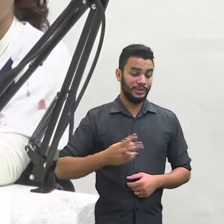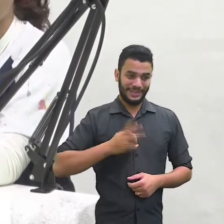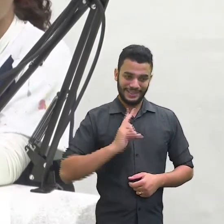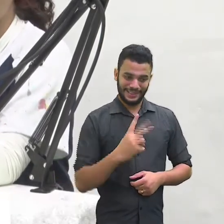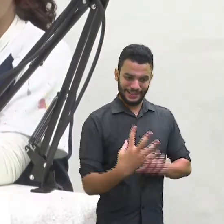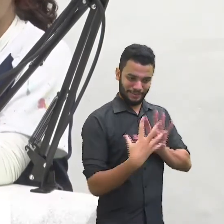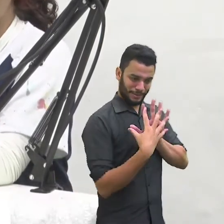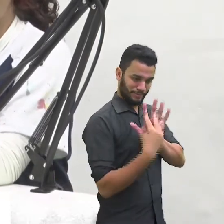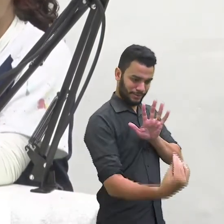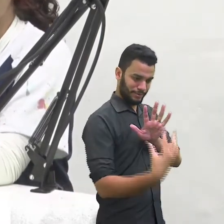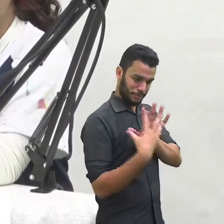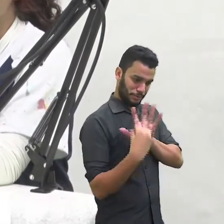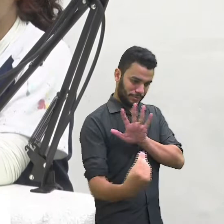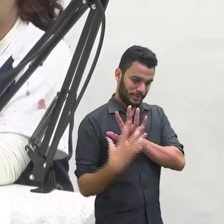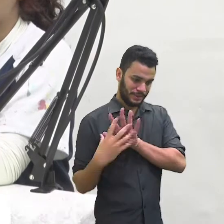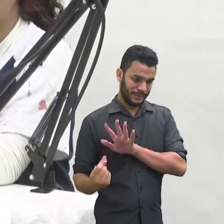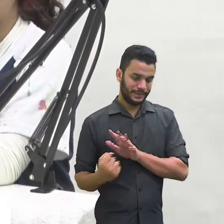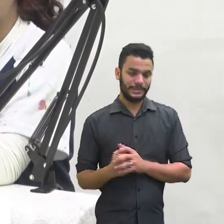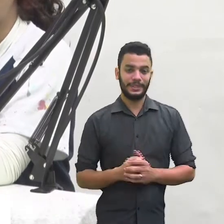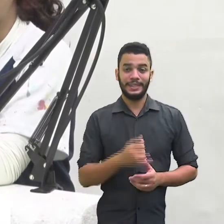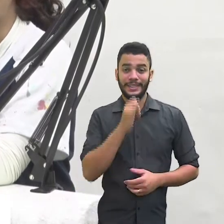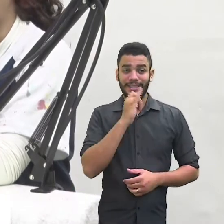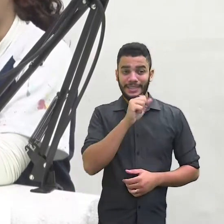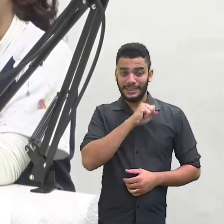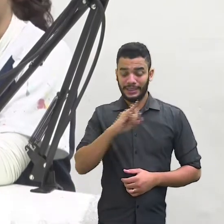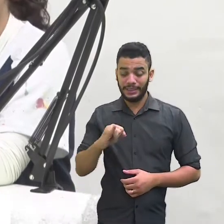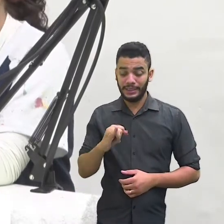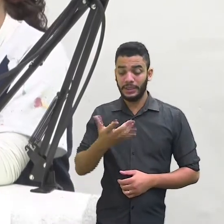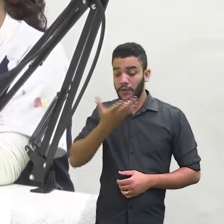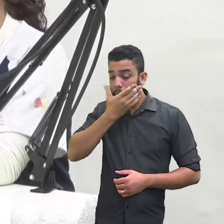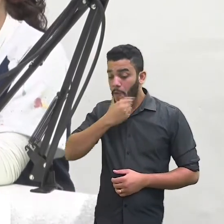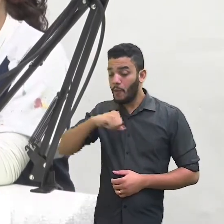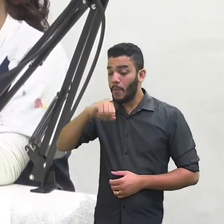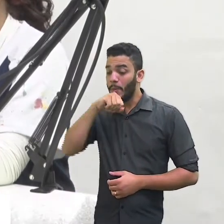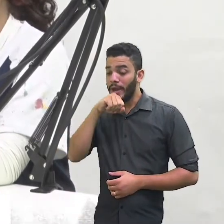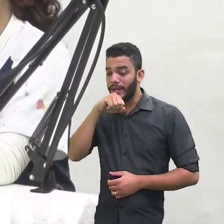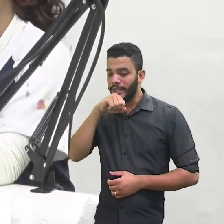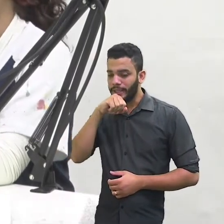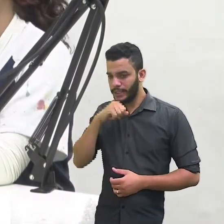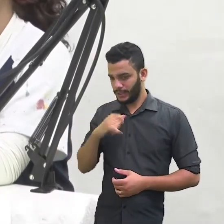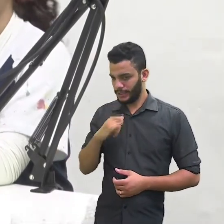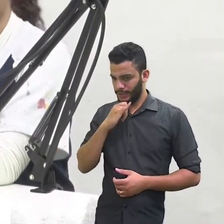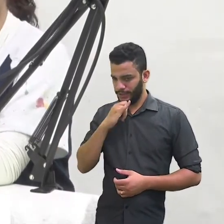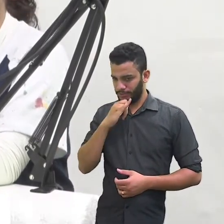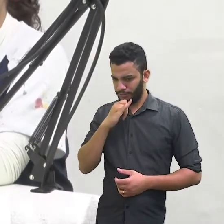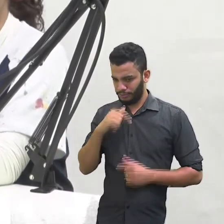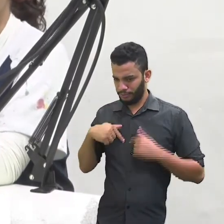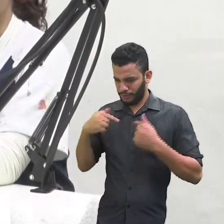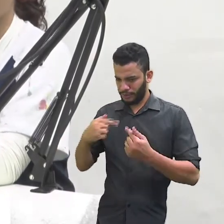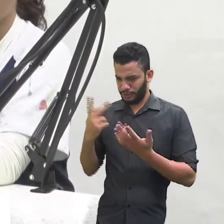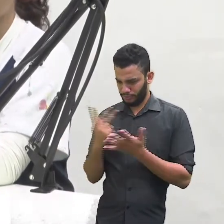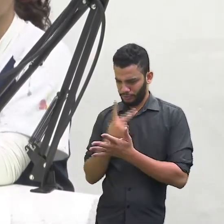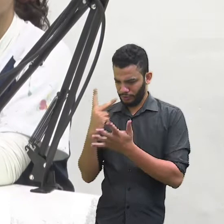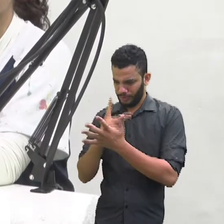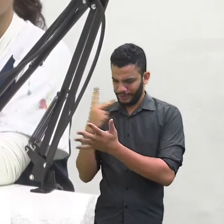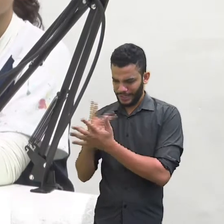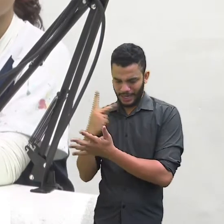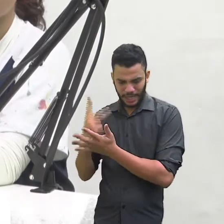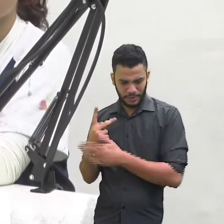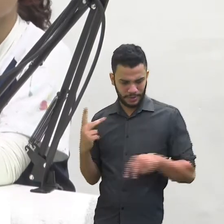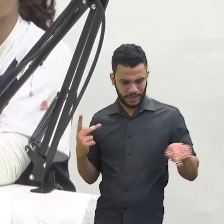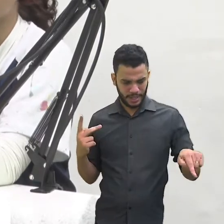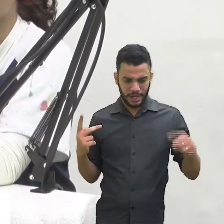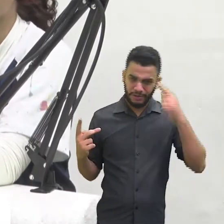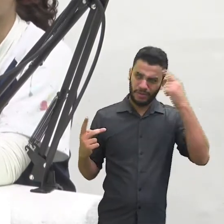também. O filho, mesmo não fazendo a mesma coisa que o pai fez, ele fica, poxa, meu pai fez, por que ele